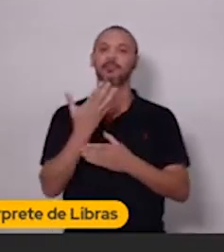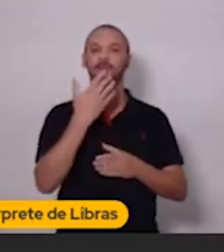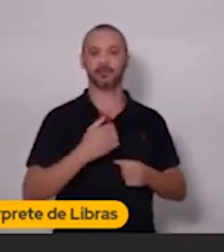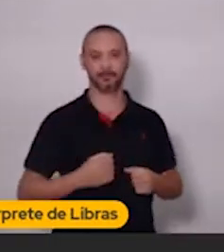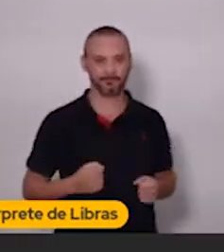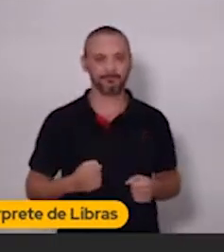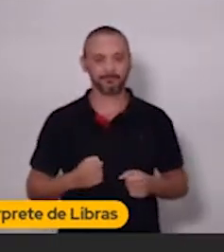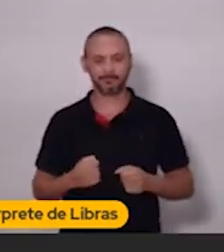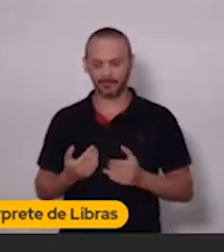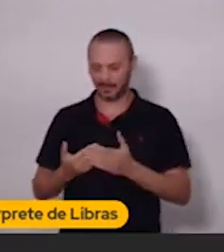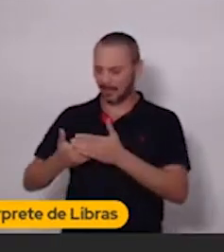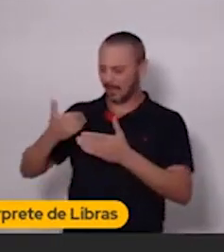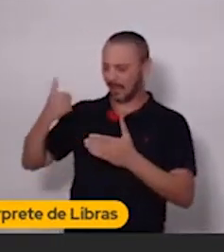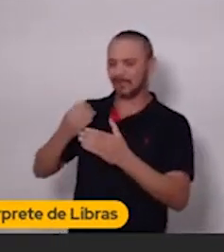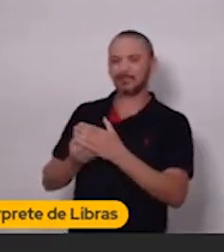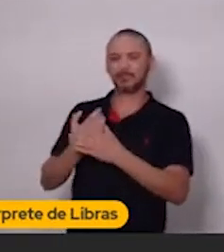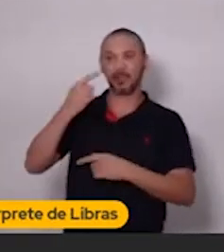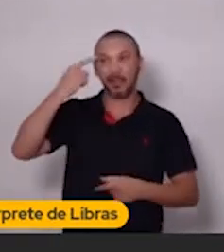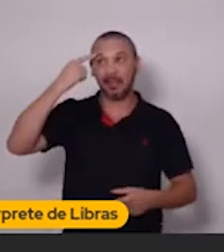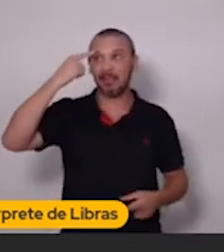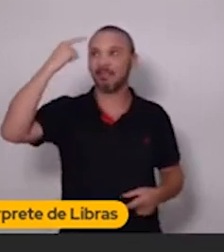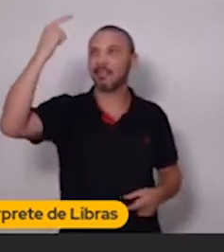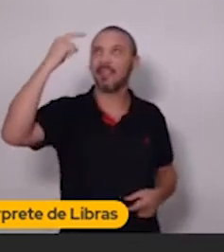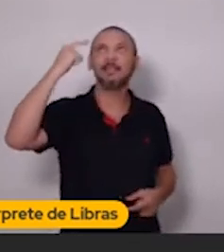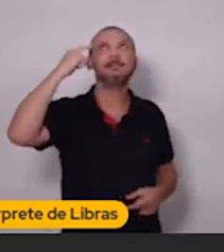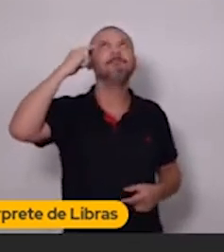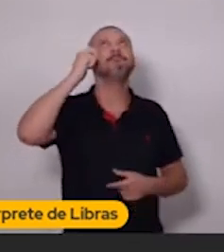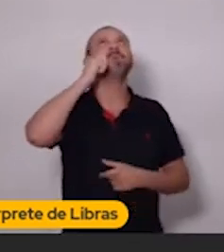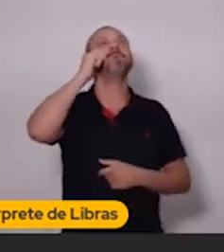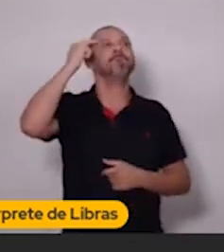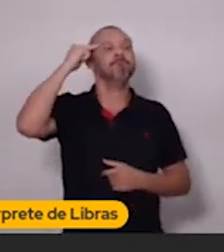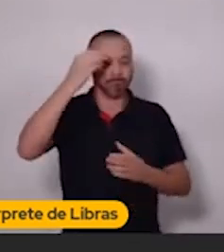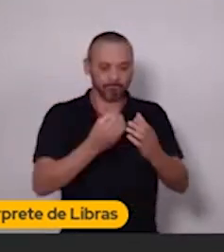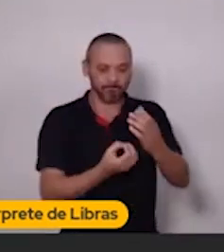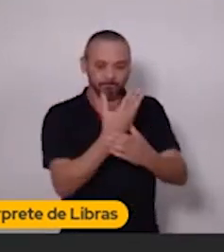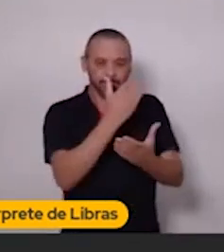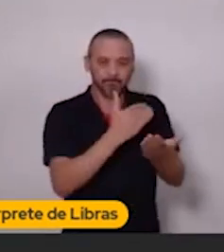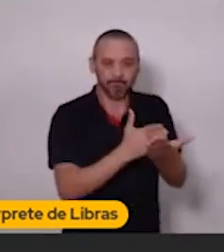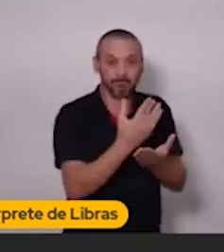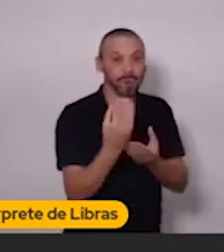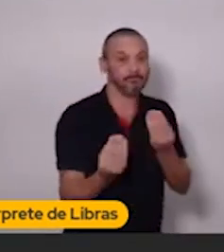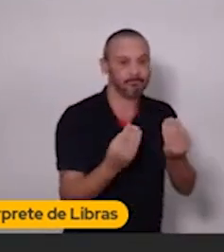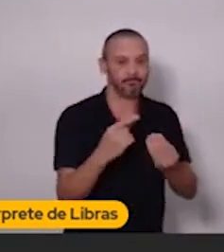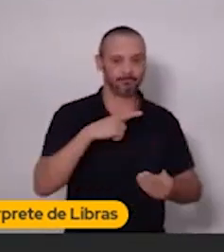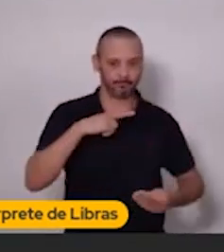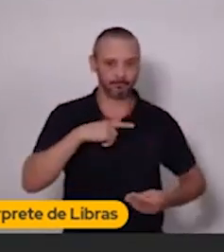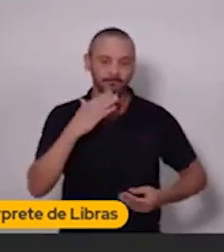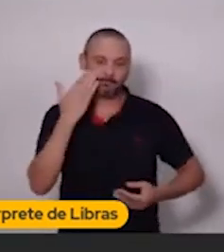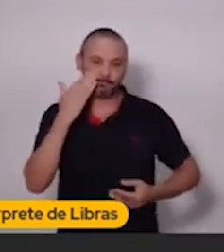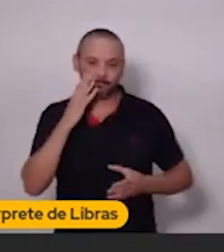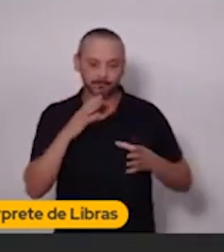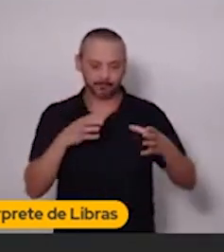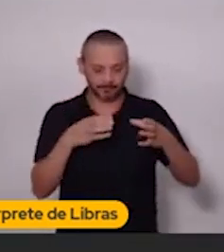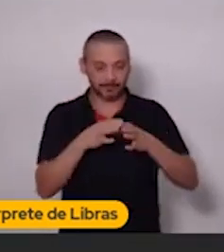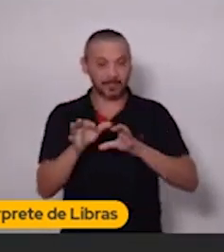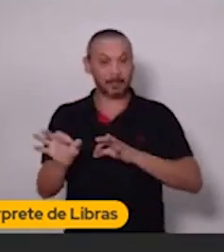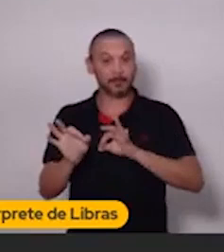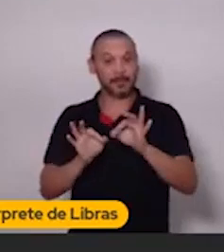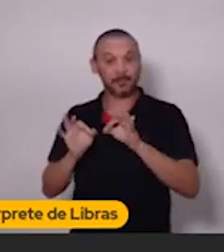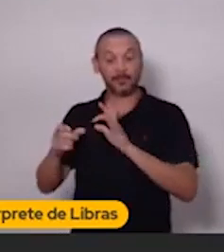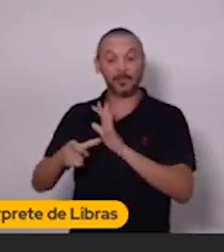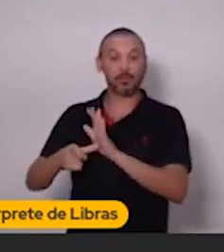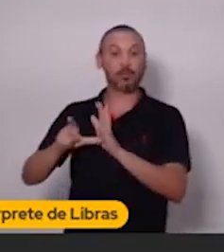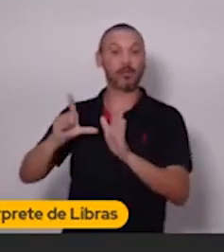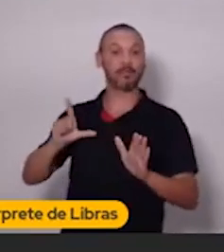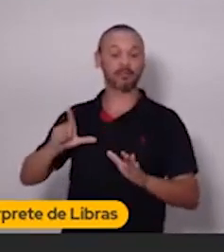momento que a ideia que estava na sua cabeça ganha uma forma. Então, essa etapa engloba o planejamento,